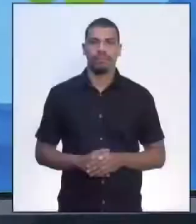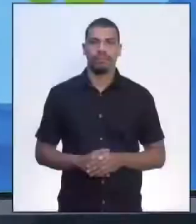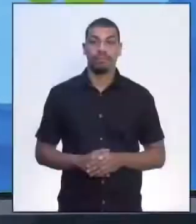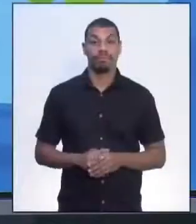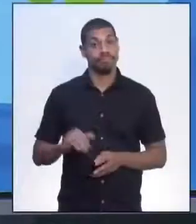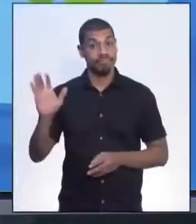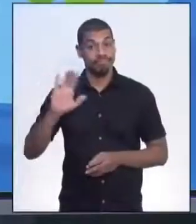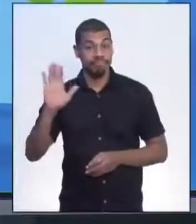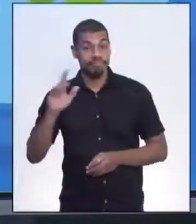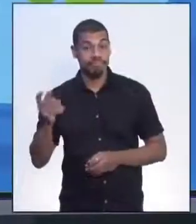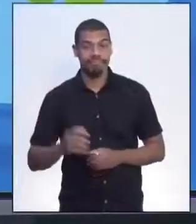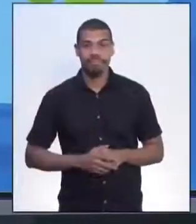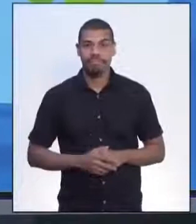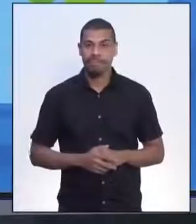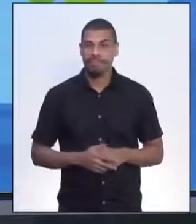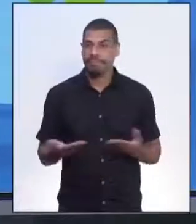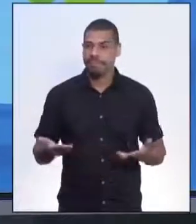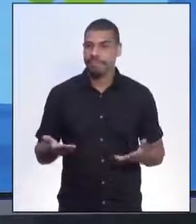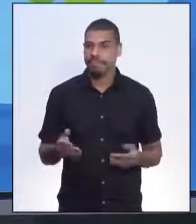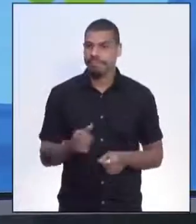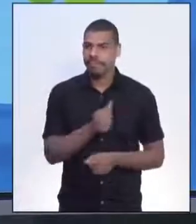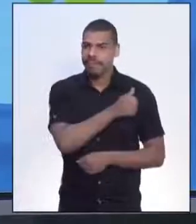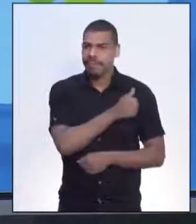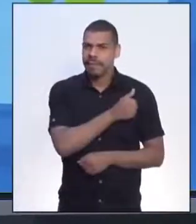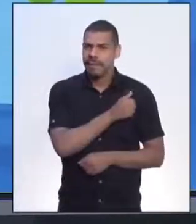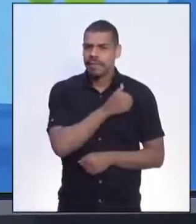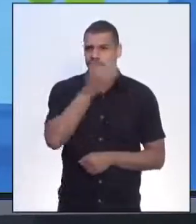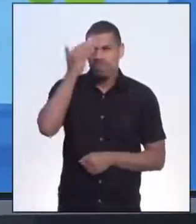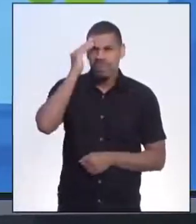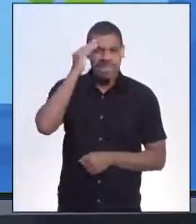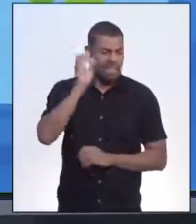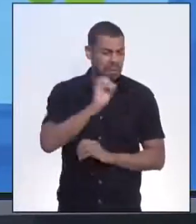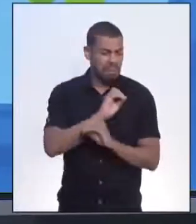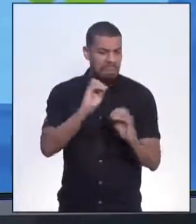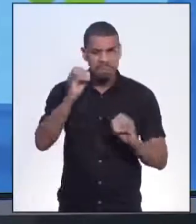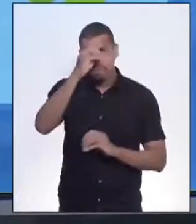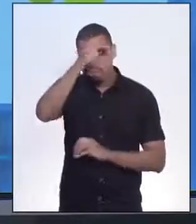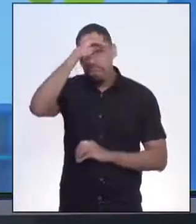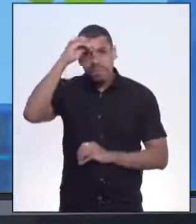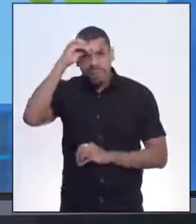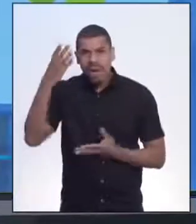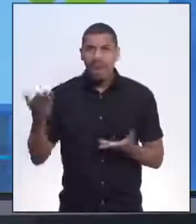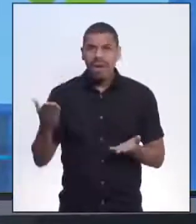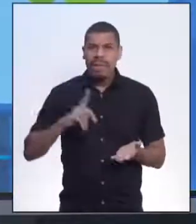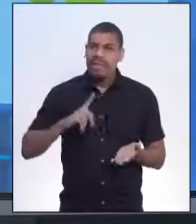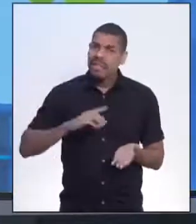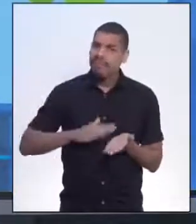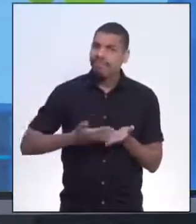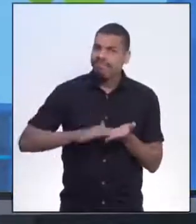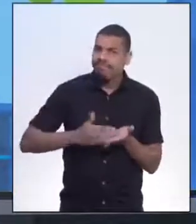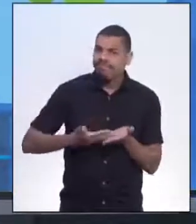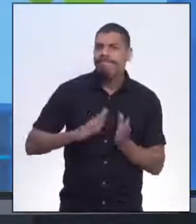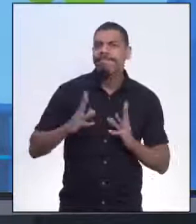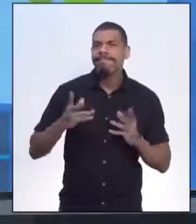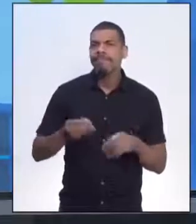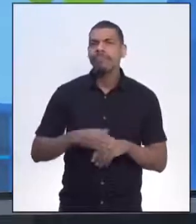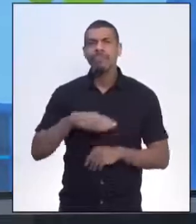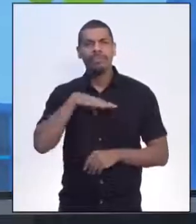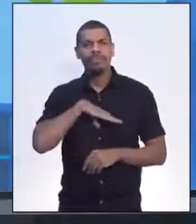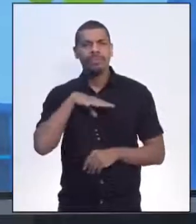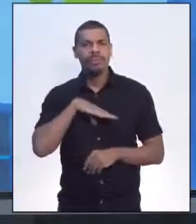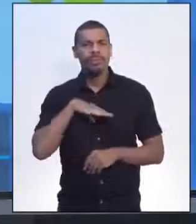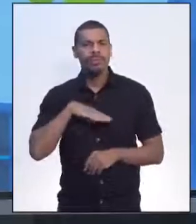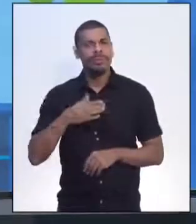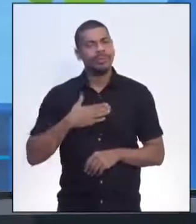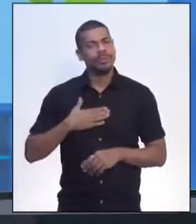Hi, olá. Pessoal, esse negócio de dizer eu não estou entendendo nada, nós estamos traduzindo, a gente está indo devagar, eu estou explicando